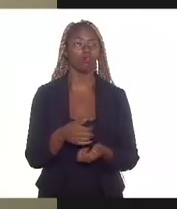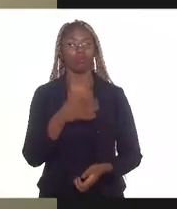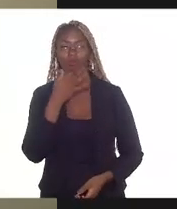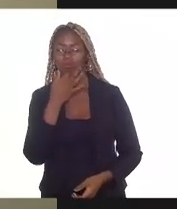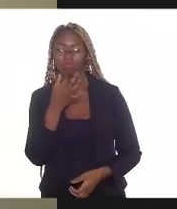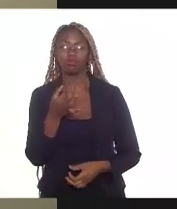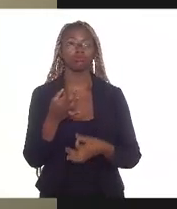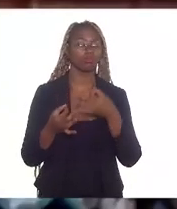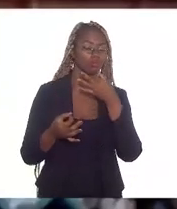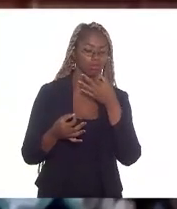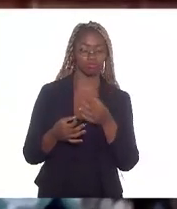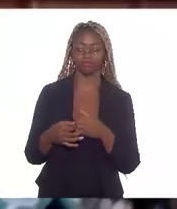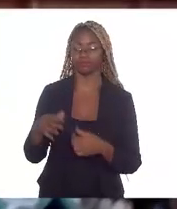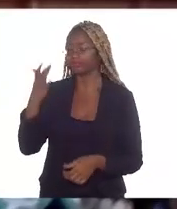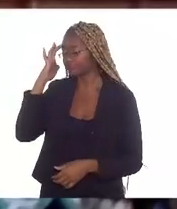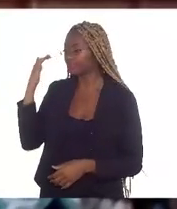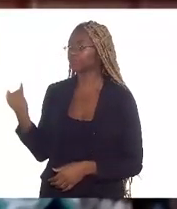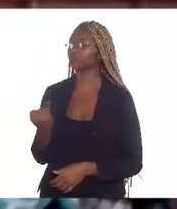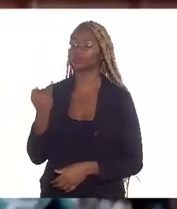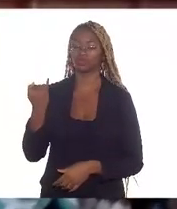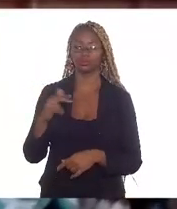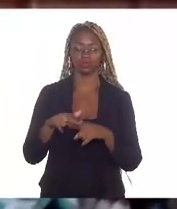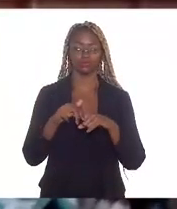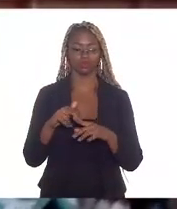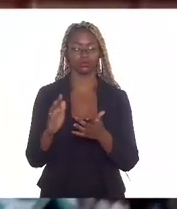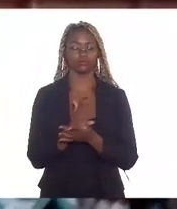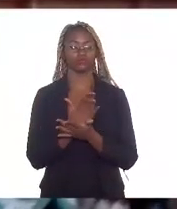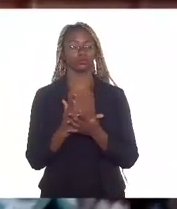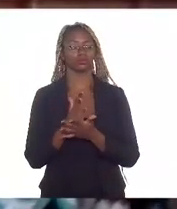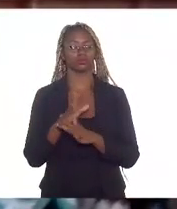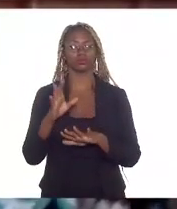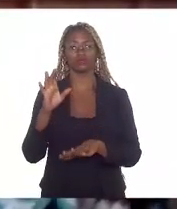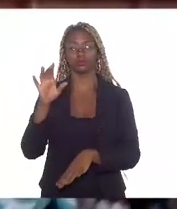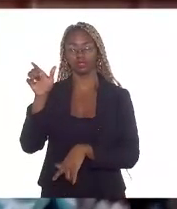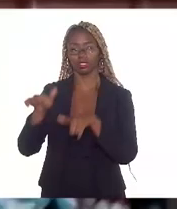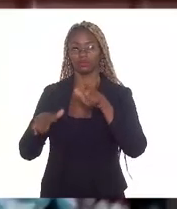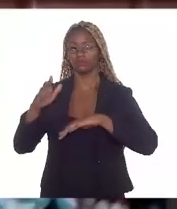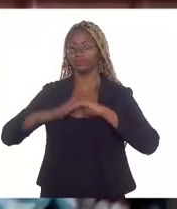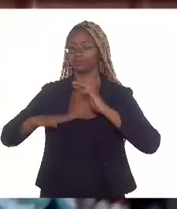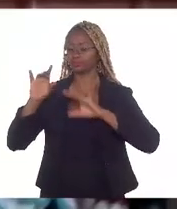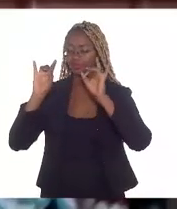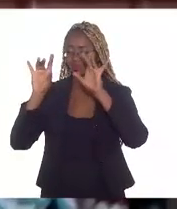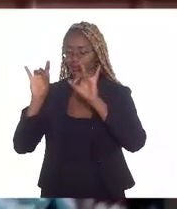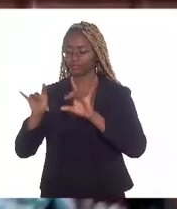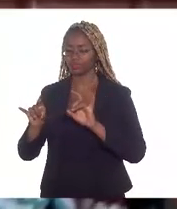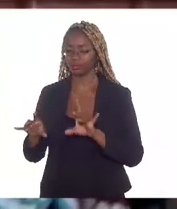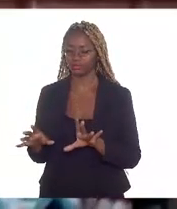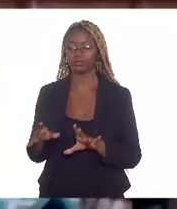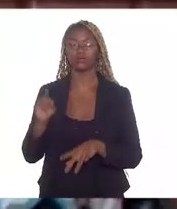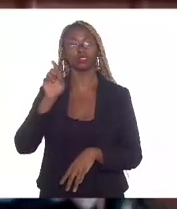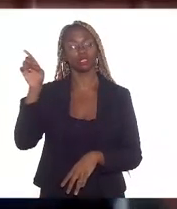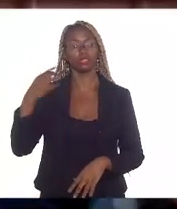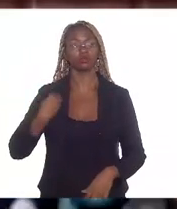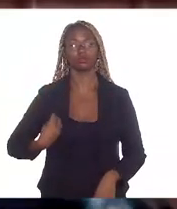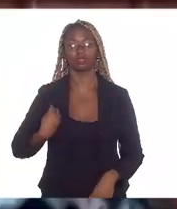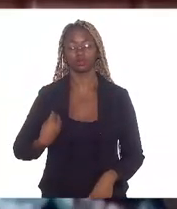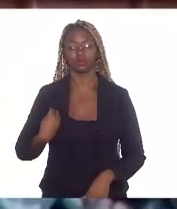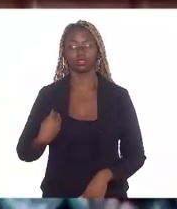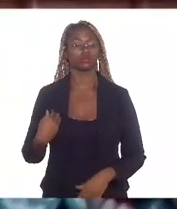sugestões. Não, acho importante, até porque alguns dos especialistas que estiveram lá, Grazia de Grazia, a